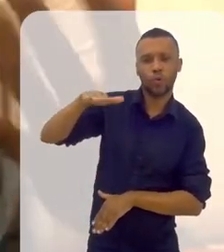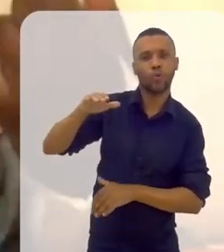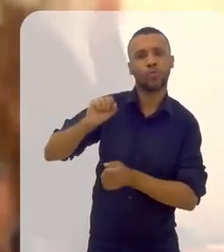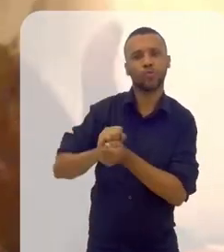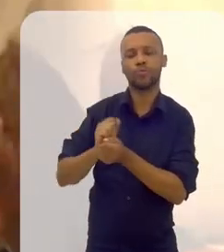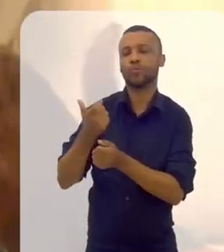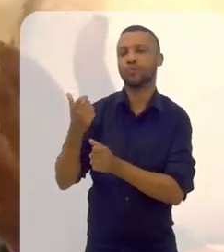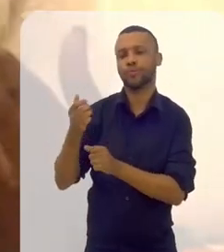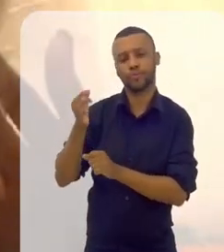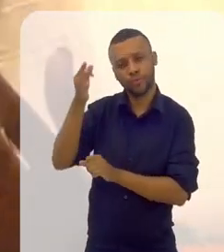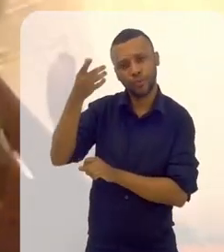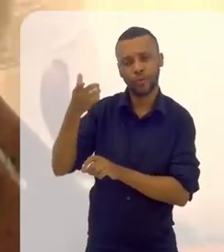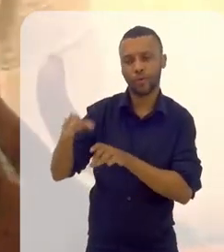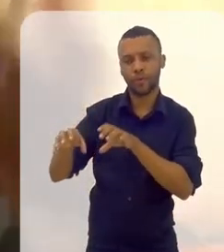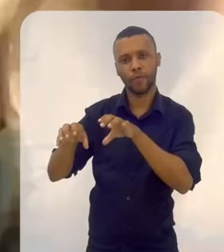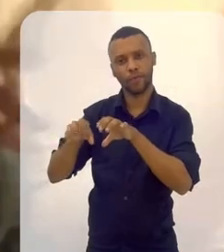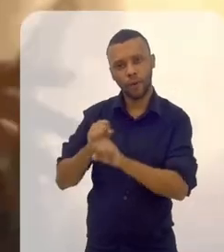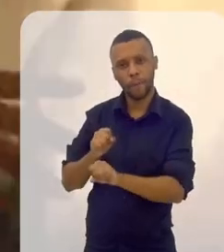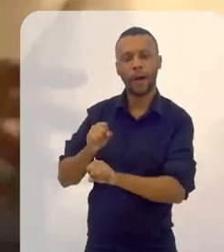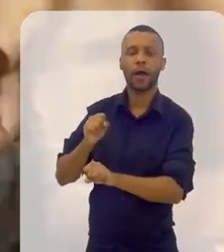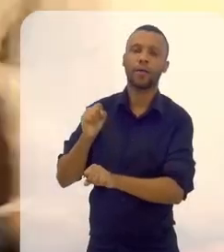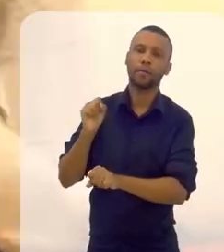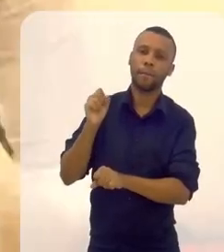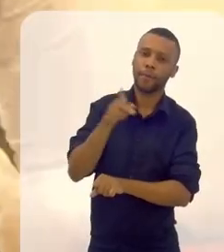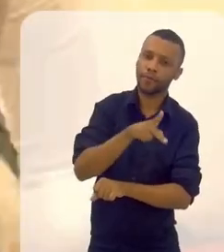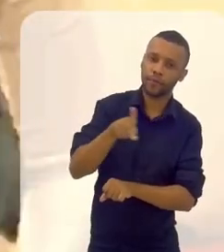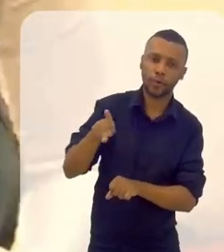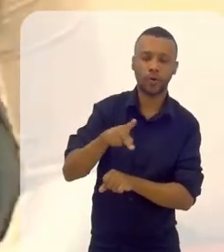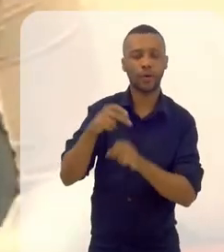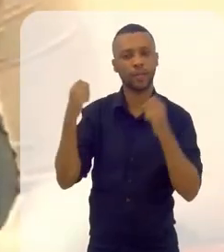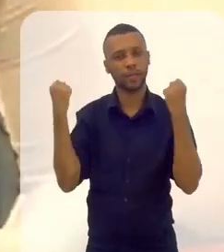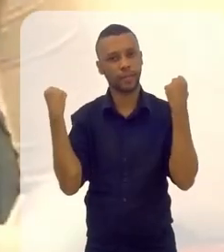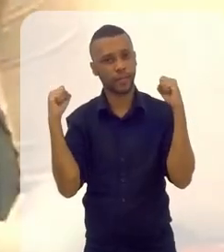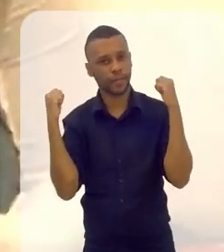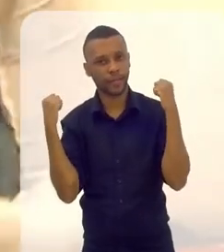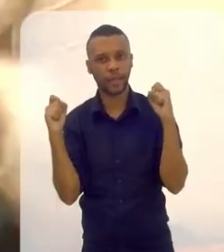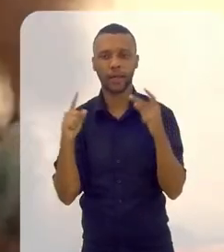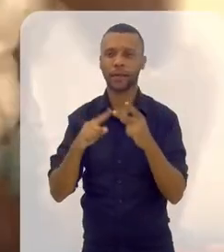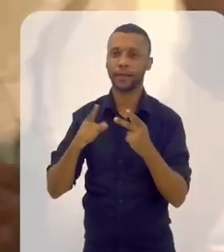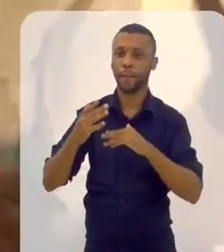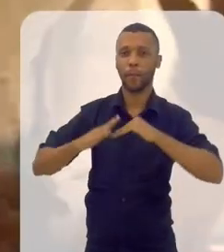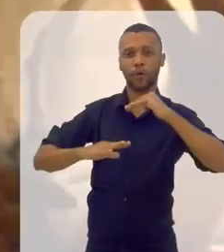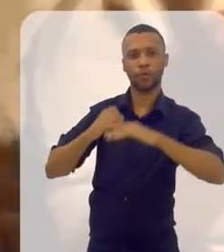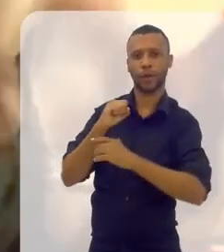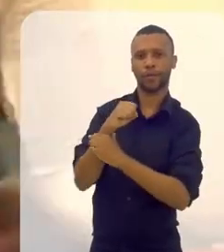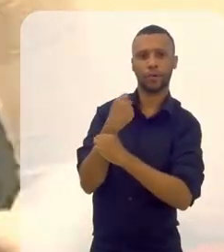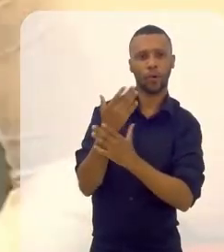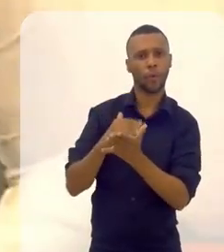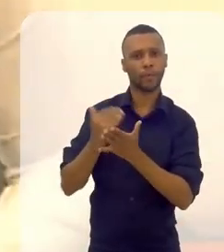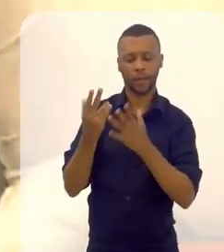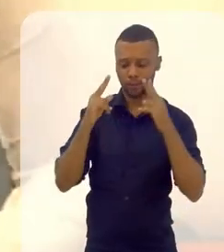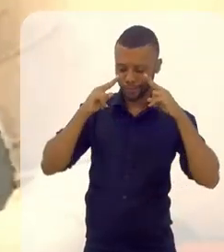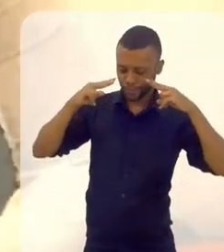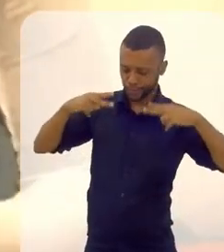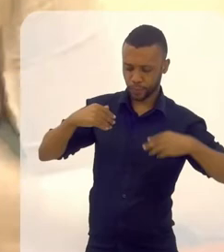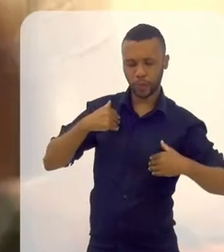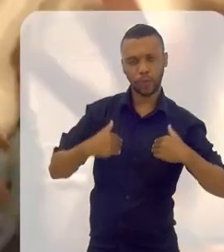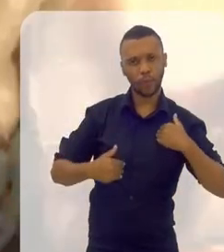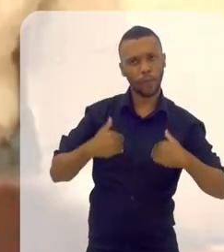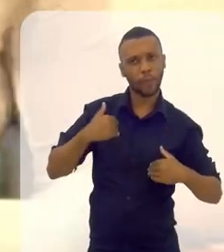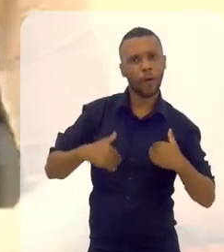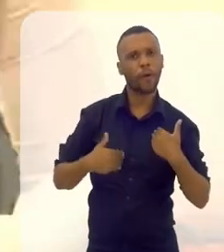tornaram professores, se tornaram atletas, se tornaram fisioterapeutas, começaram a olhar para o corpo, começaram,